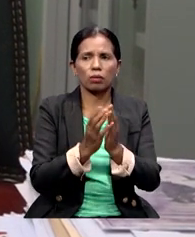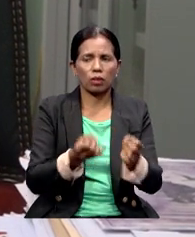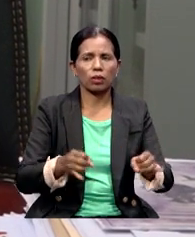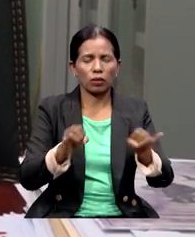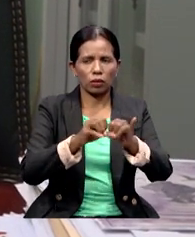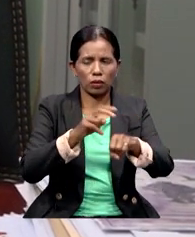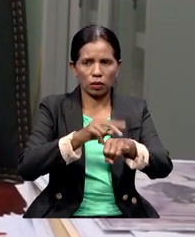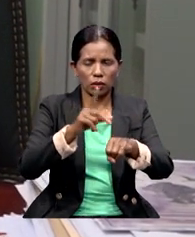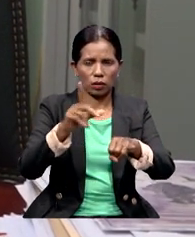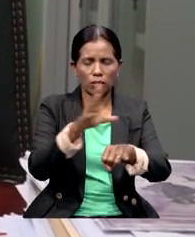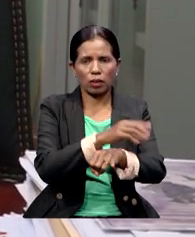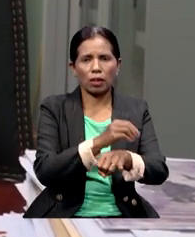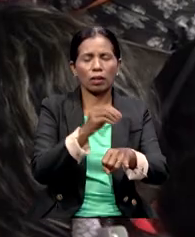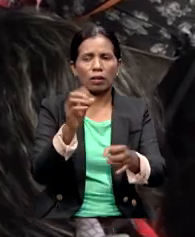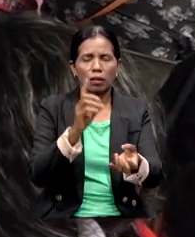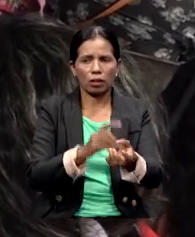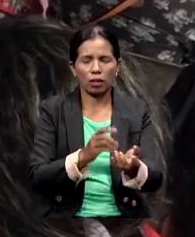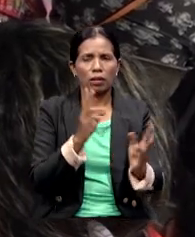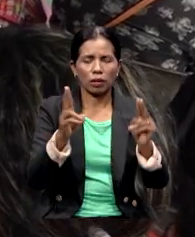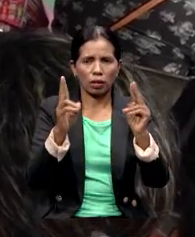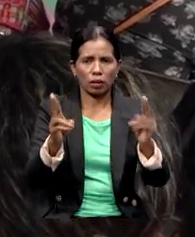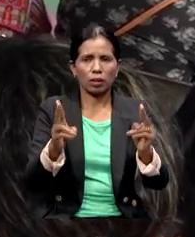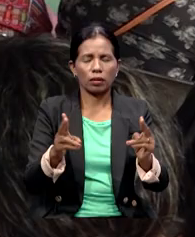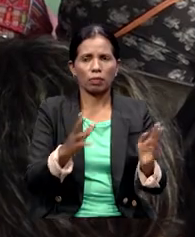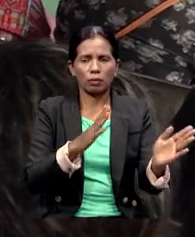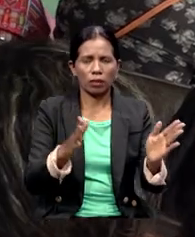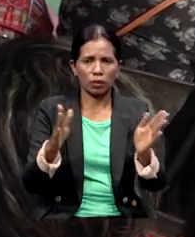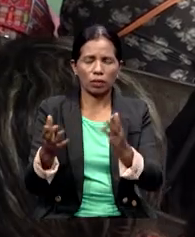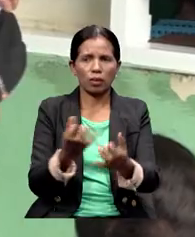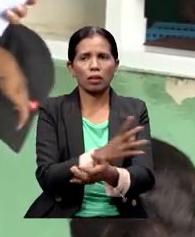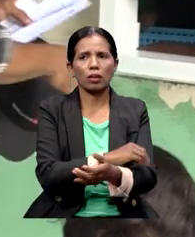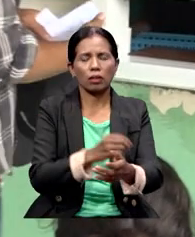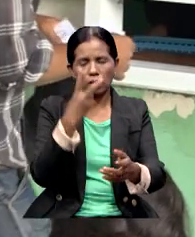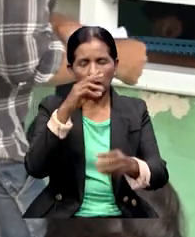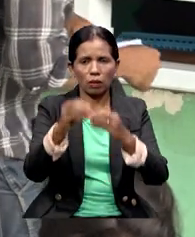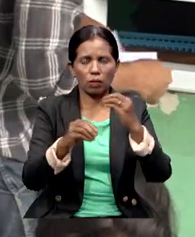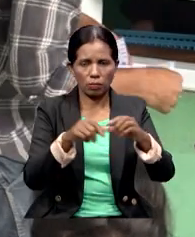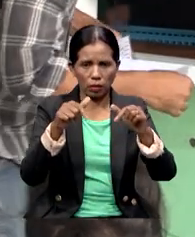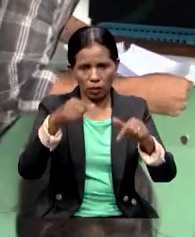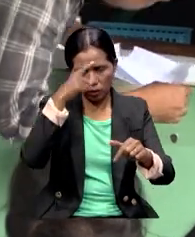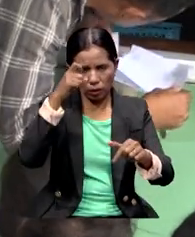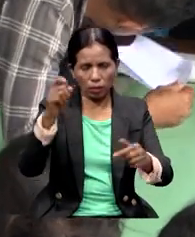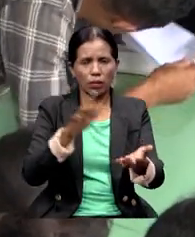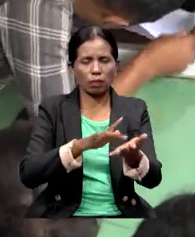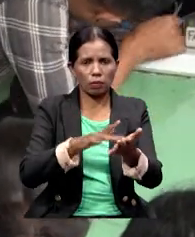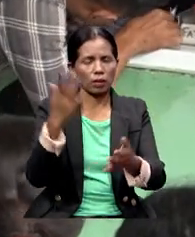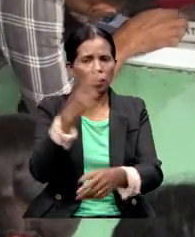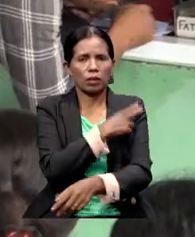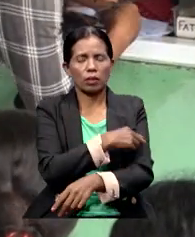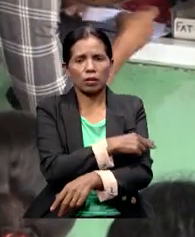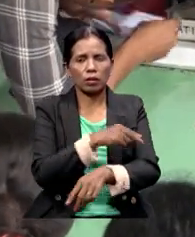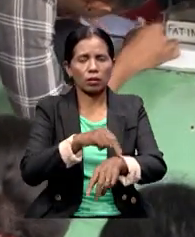nacional farmácia no produto médico atu acelera la lais processo inspeção no verificação ne tamba estoca e muro que hospital